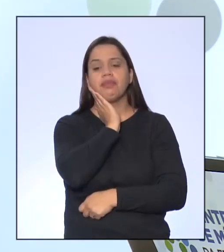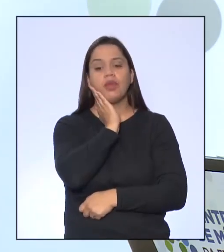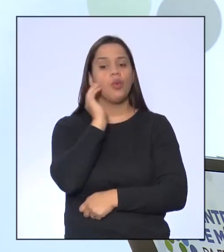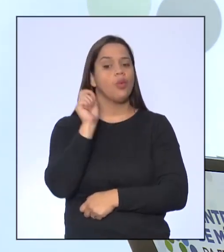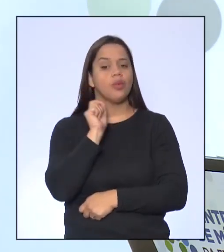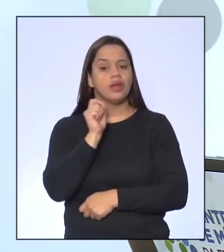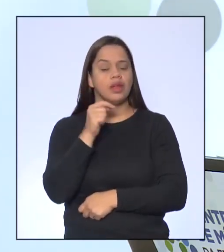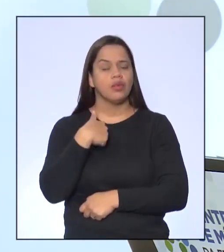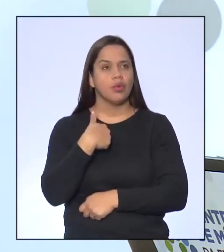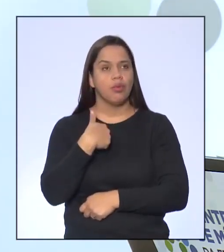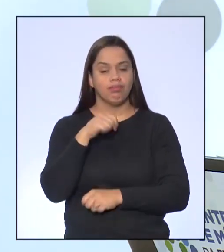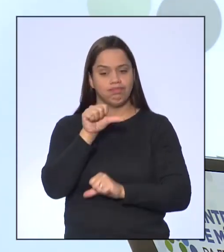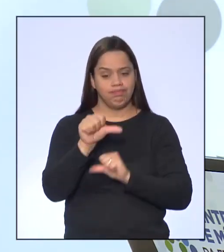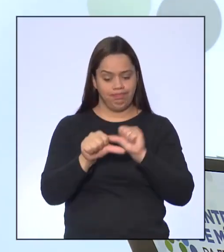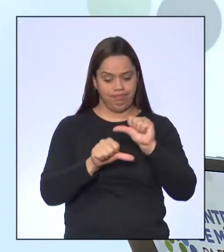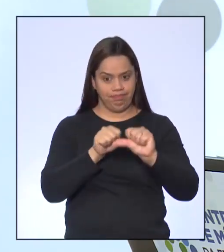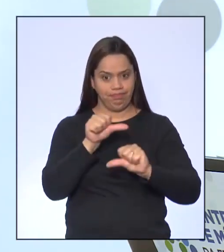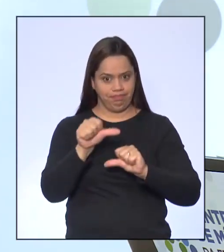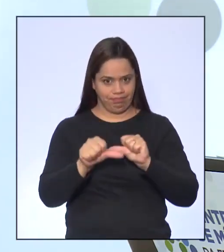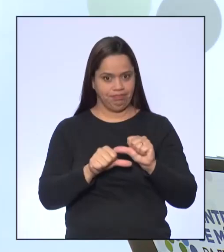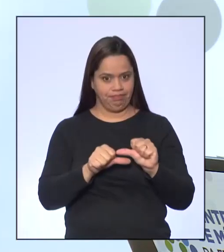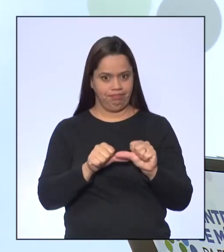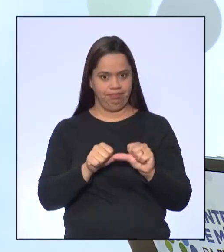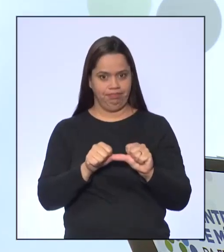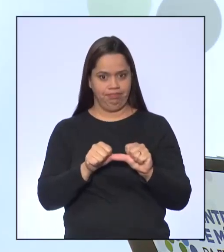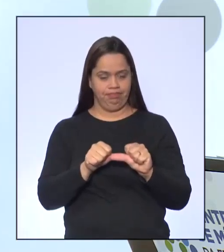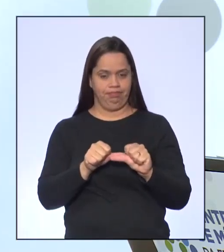estou transformando